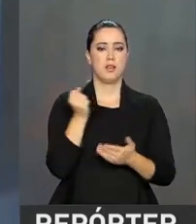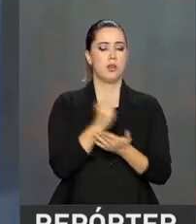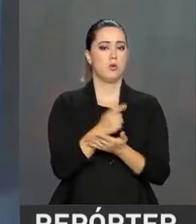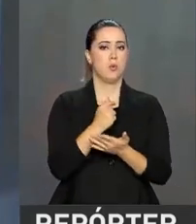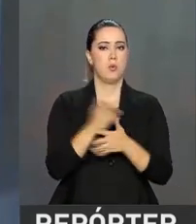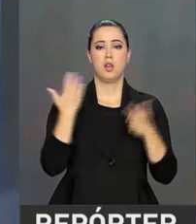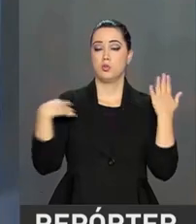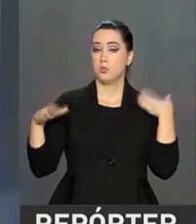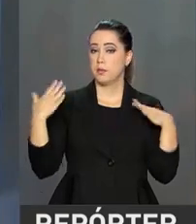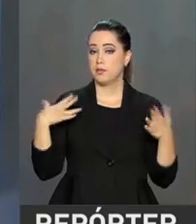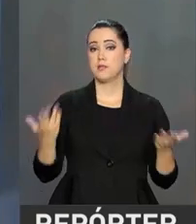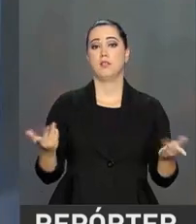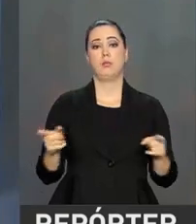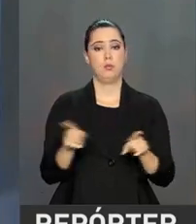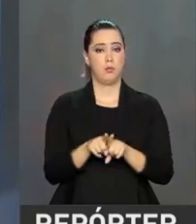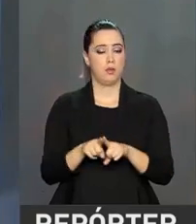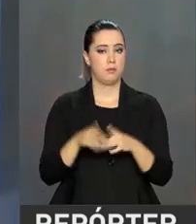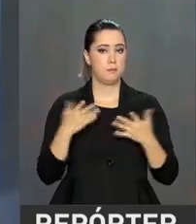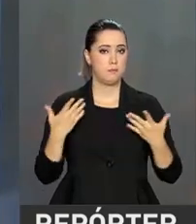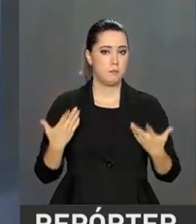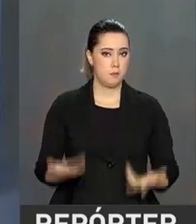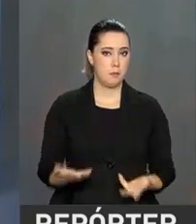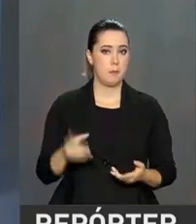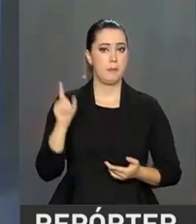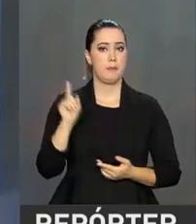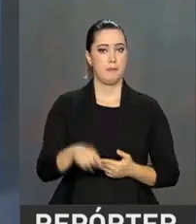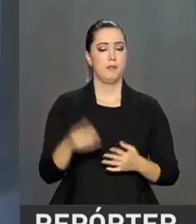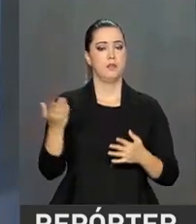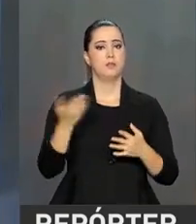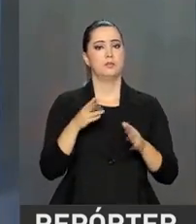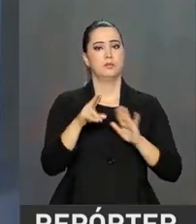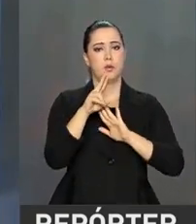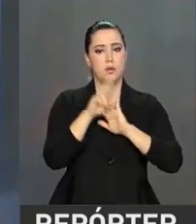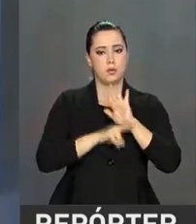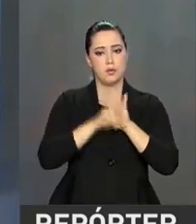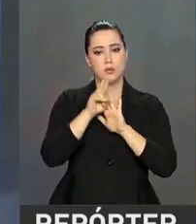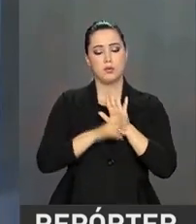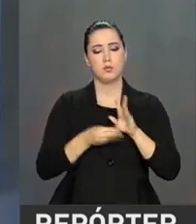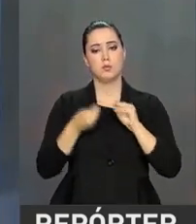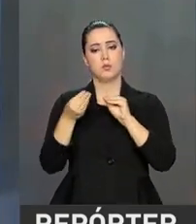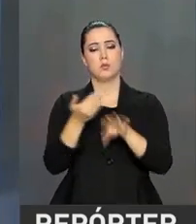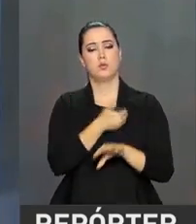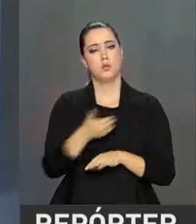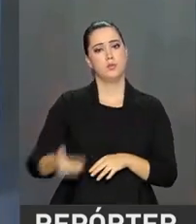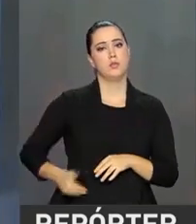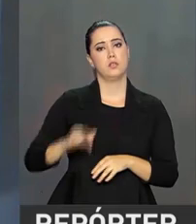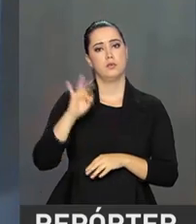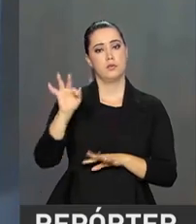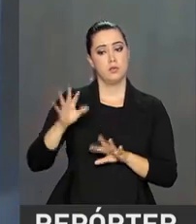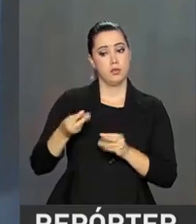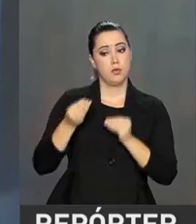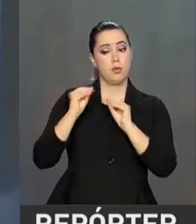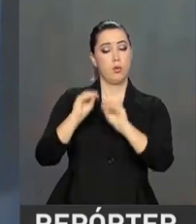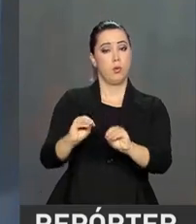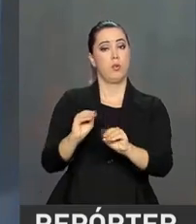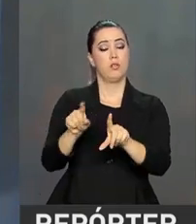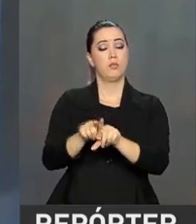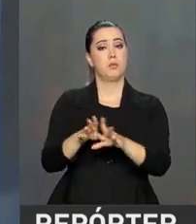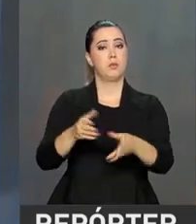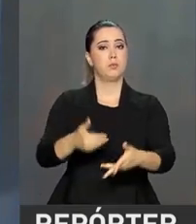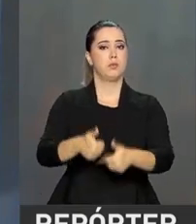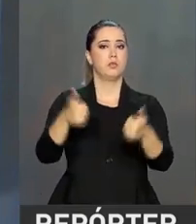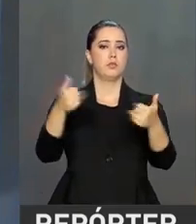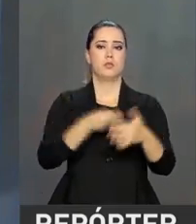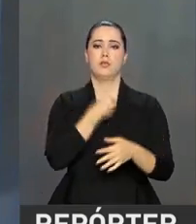lazer porque não não é tão são medidas dessa natureza que o governo federal vem implementando pra melhorar